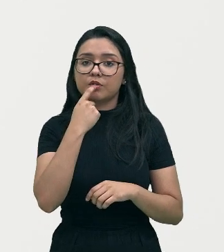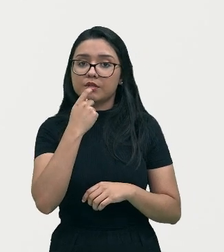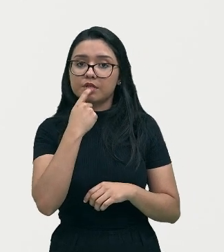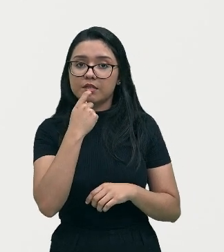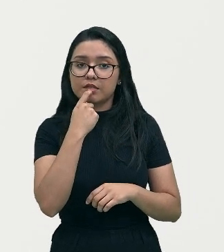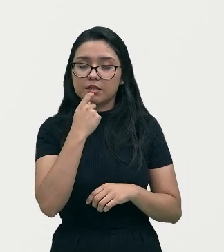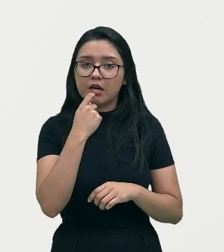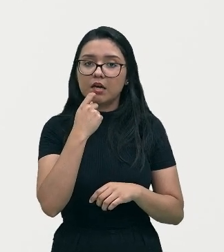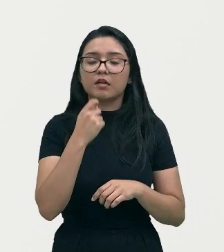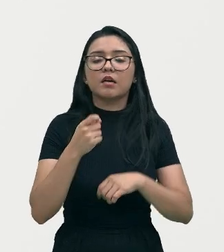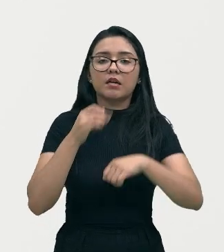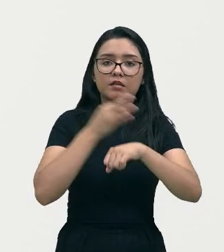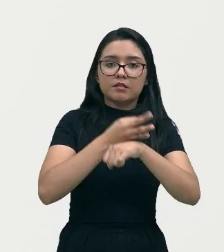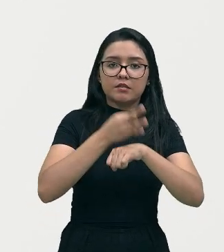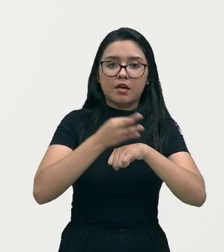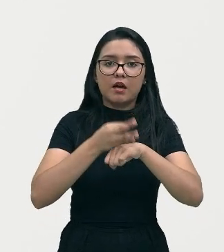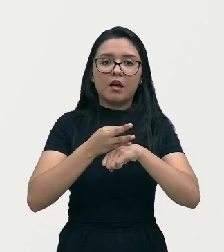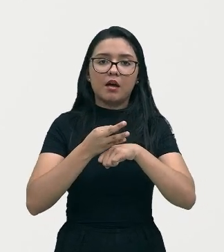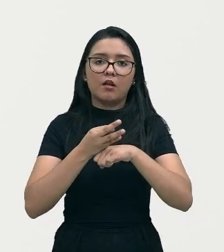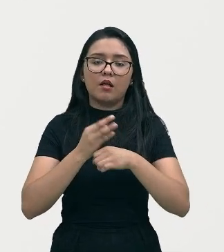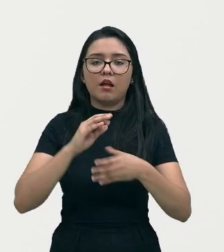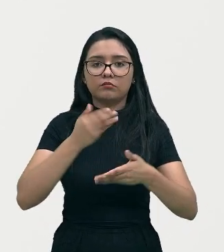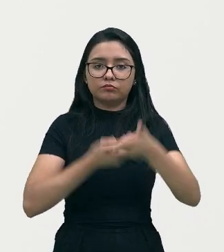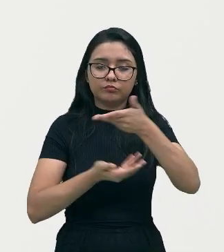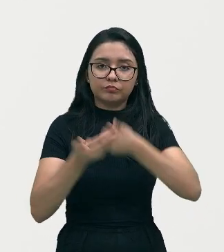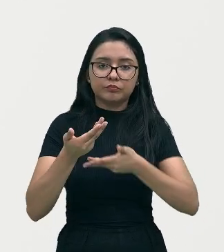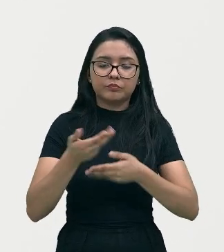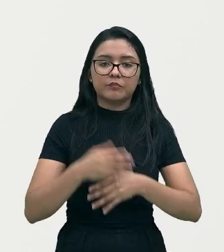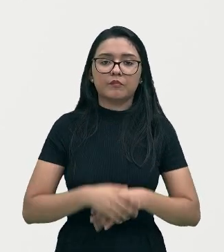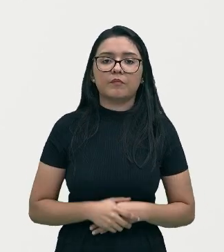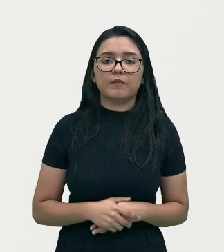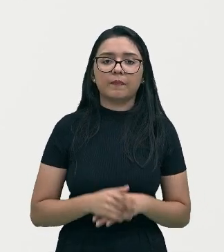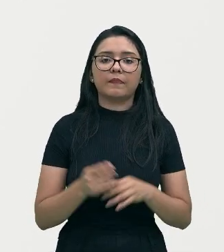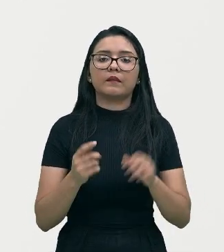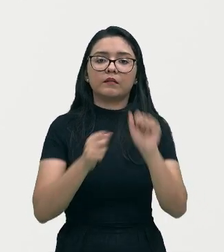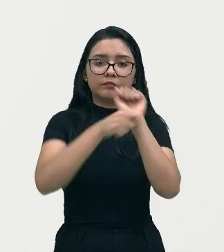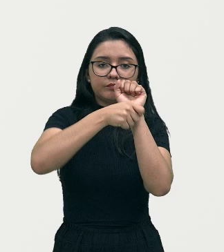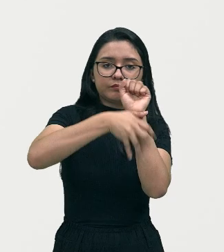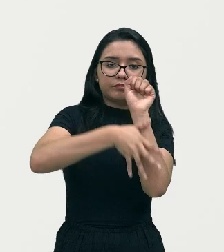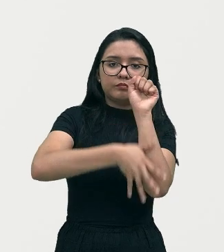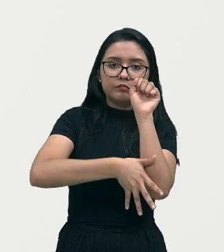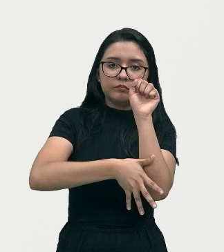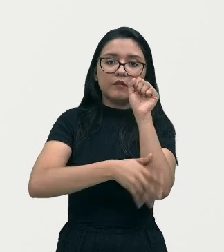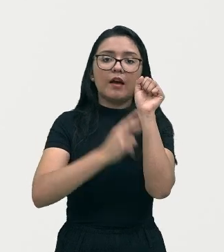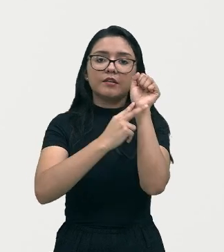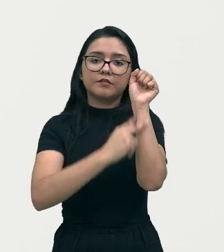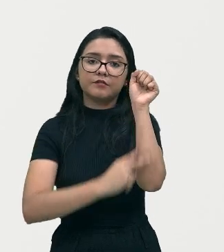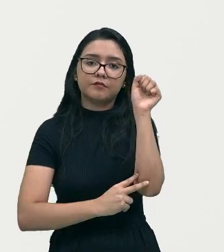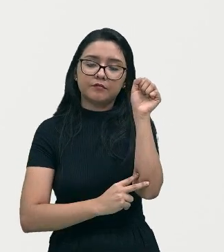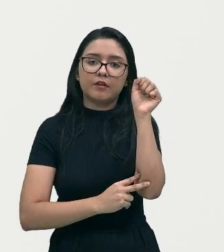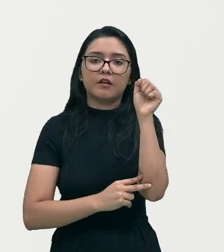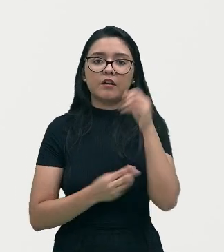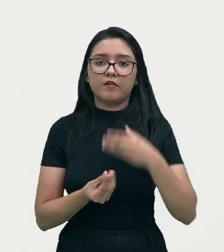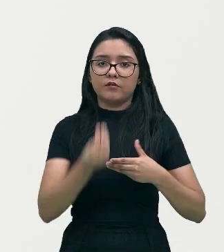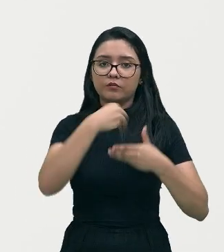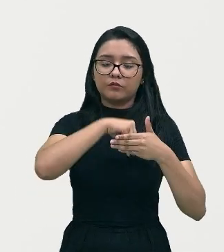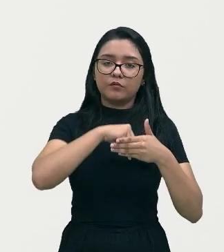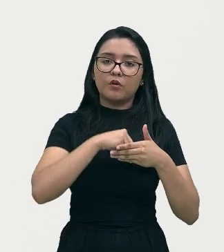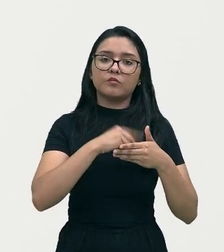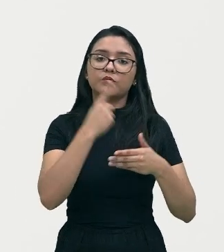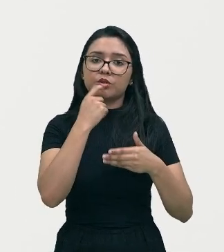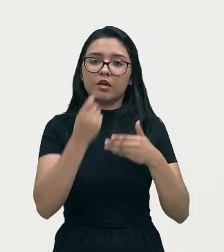as células, tá? E os capilares se ligam às veias, levando o sangue de volta para o coração,